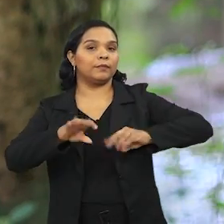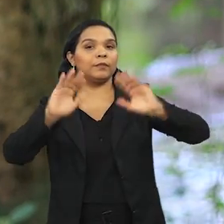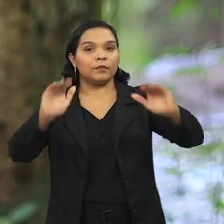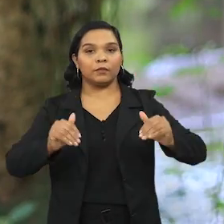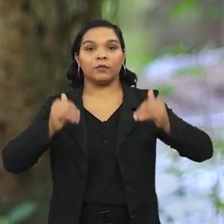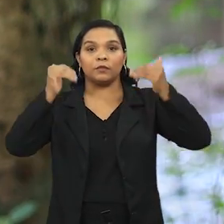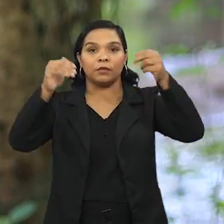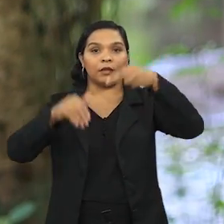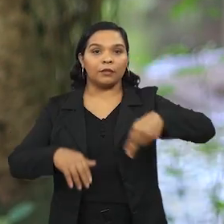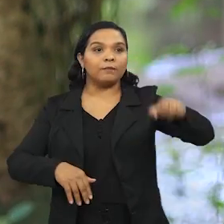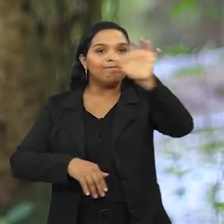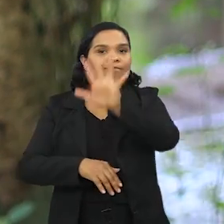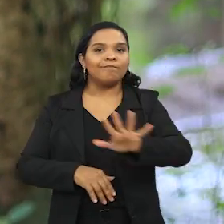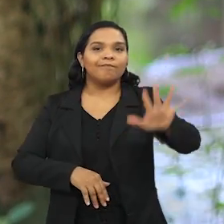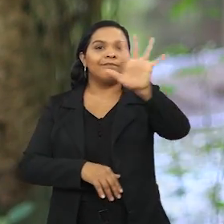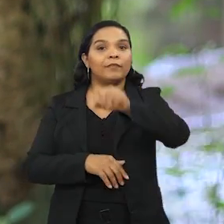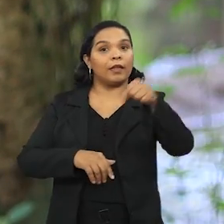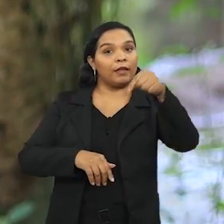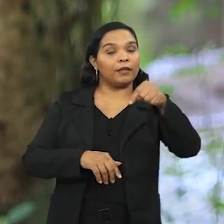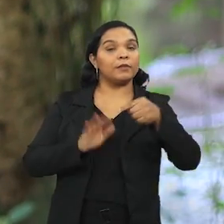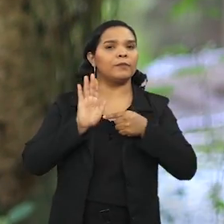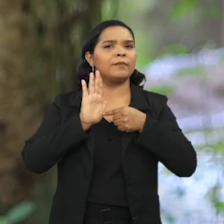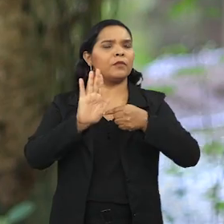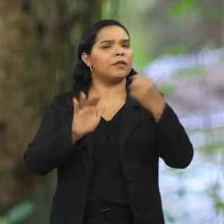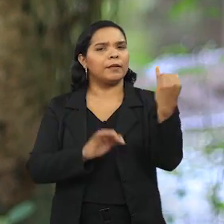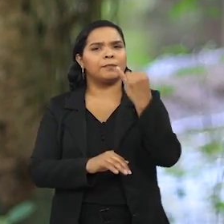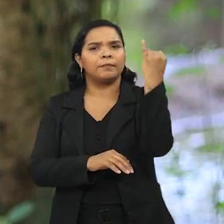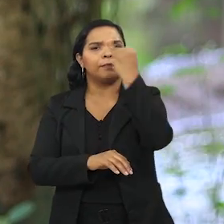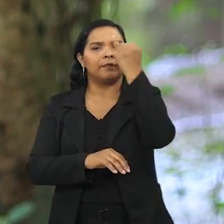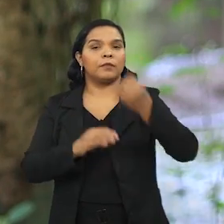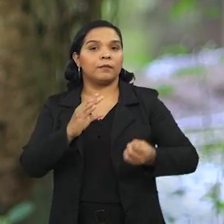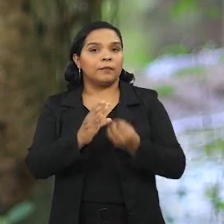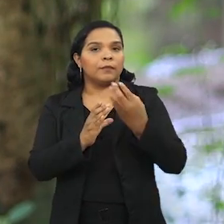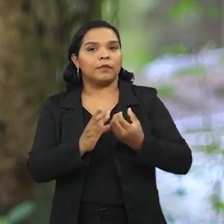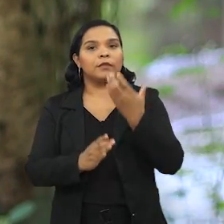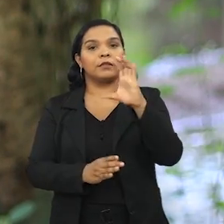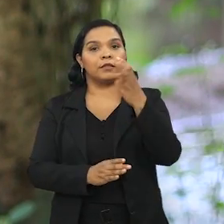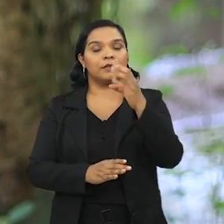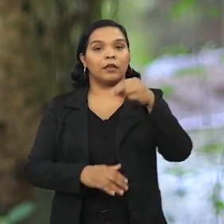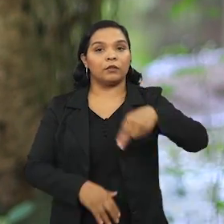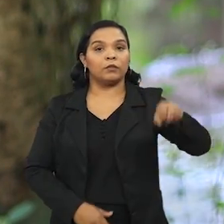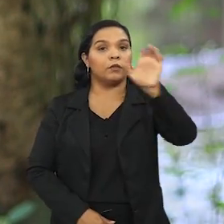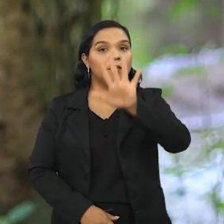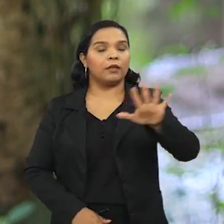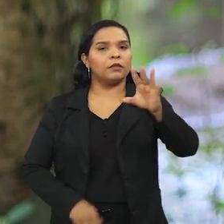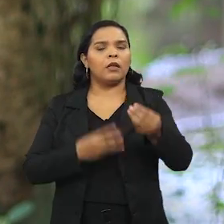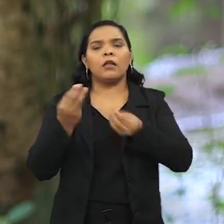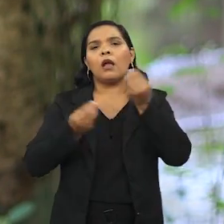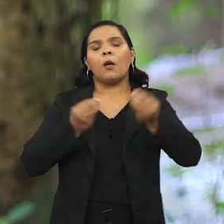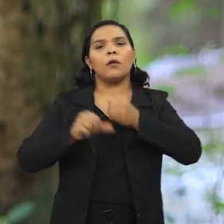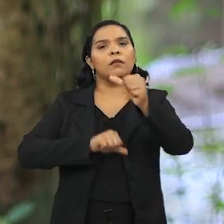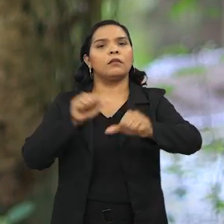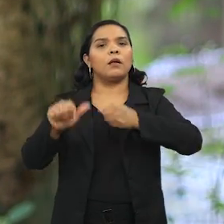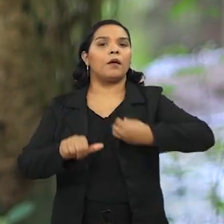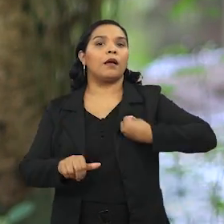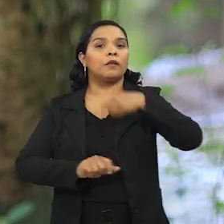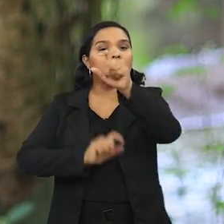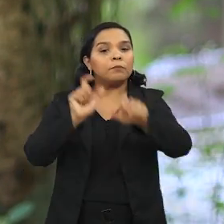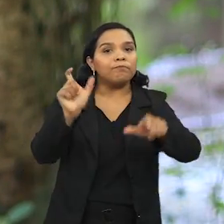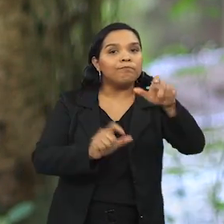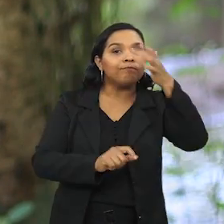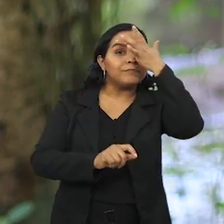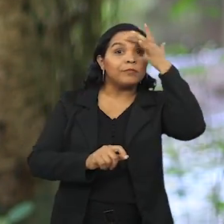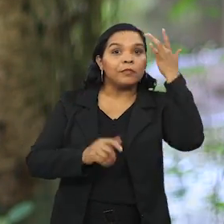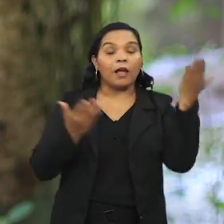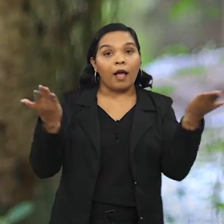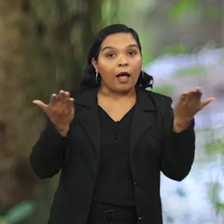superior nordestinas. Aqui a gente mostra a importância das produções científicas do Nordeste e como elas têm transformado a vida das pessoas. Vamos